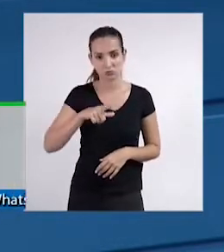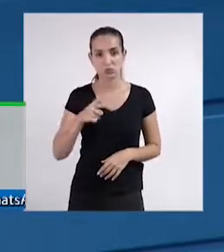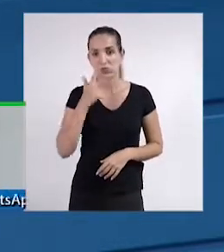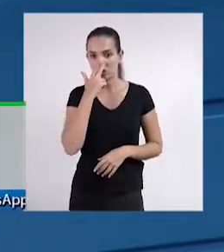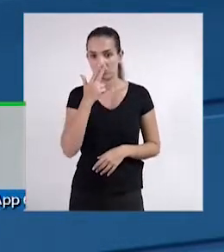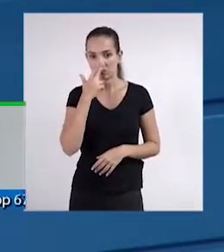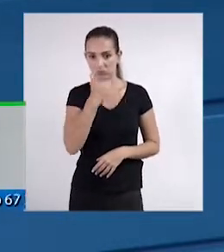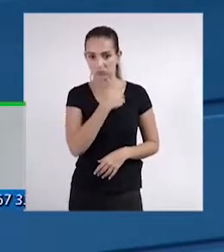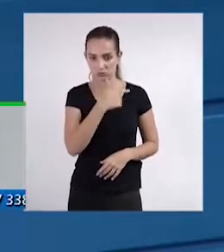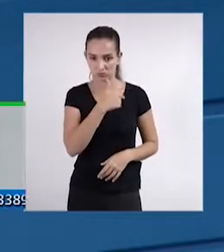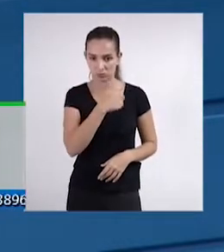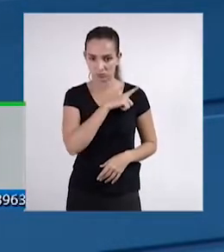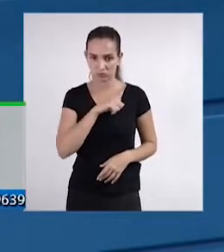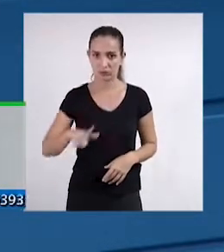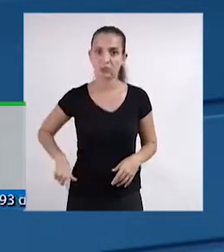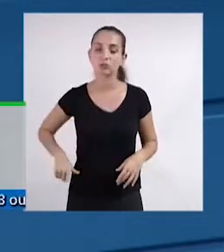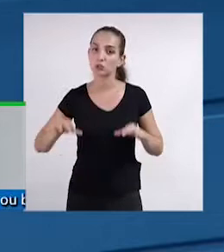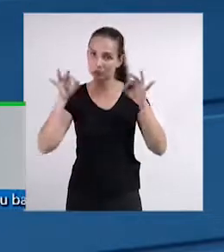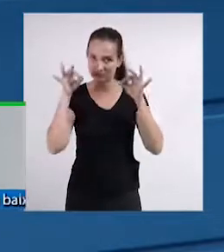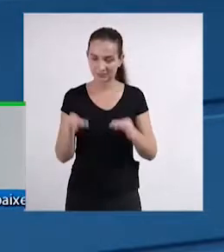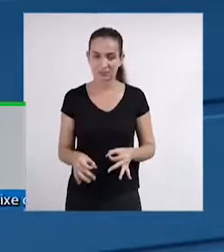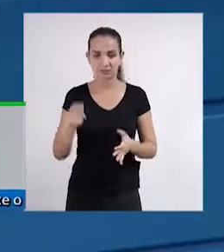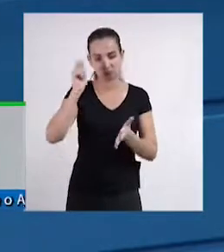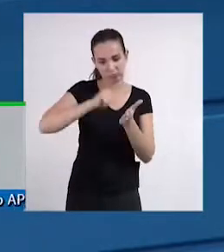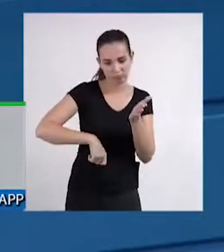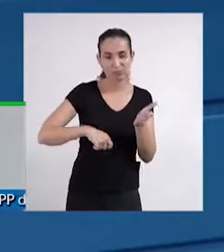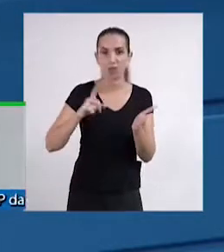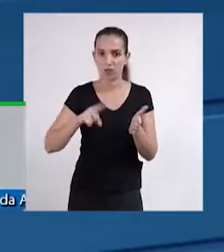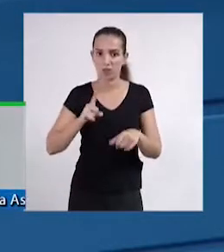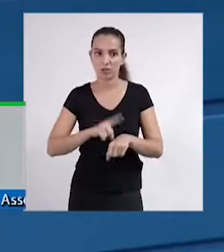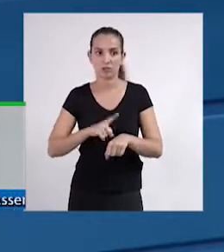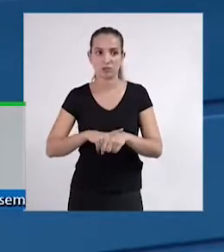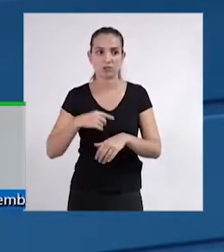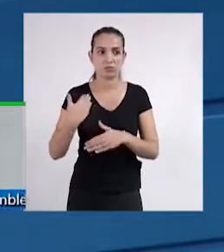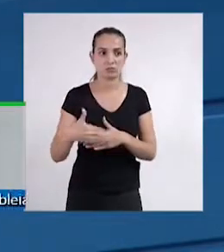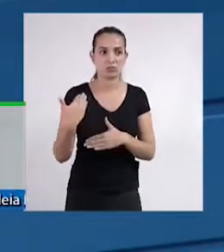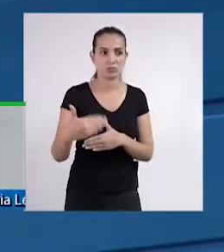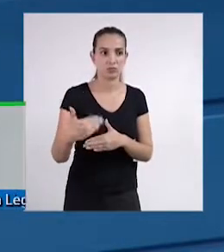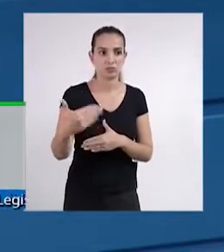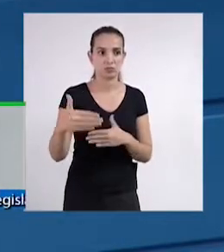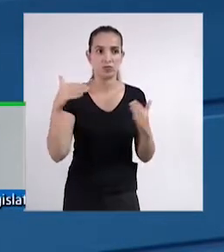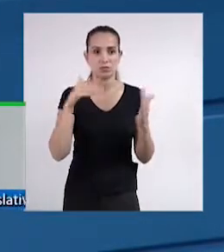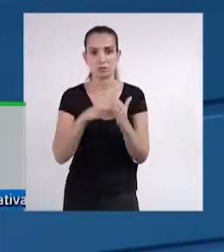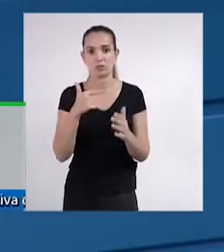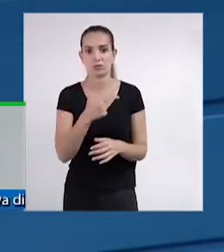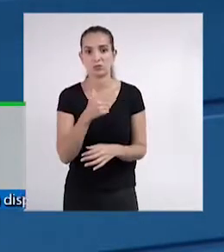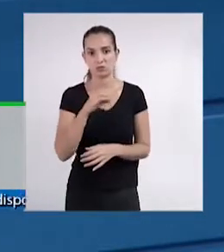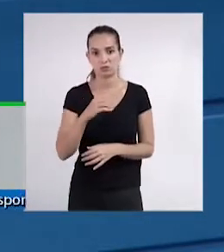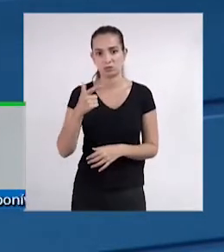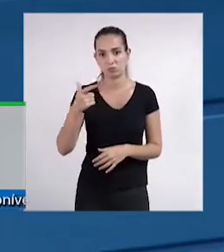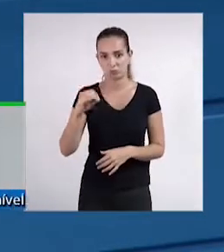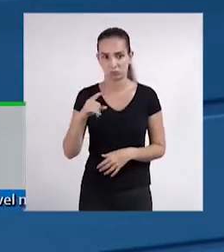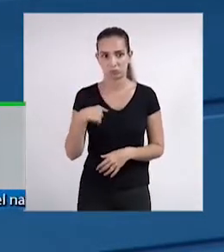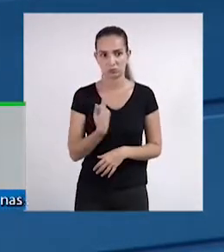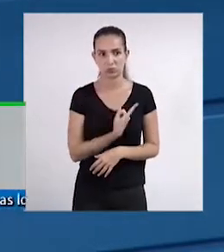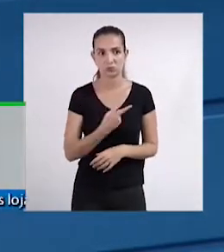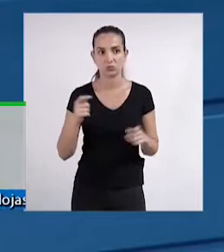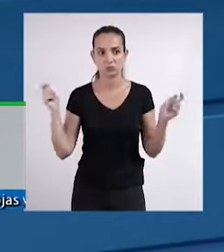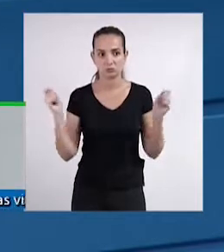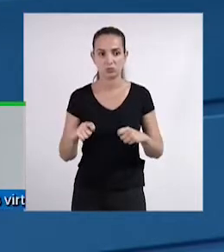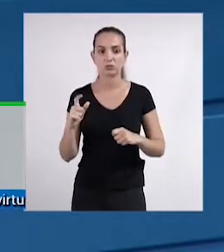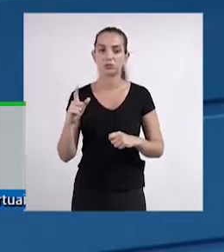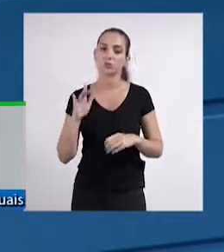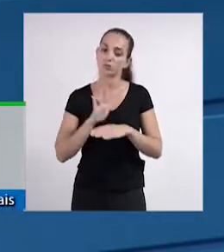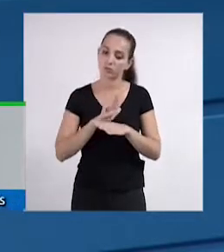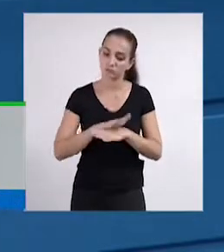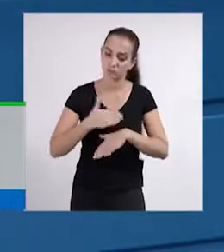no que ele está pensando. Acredito que seja uma medida gradativa, né, para que até 2020 a gente possa ter eficácia